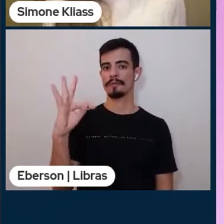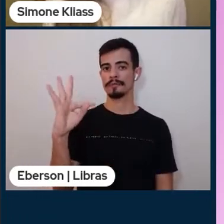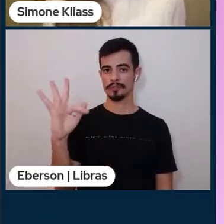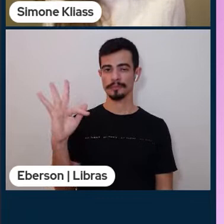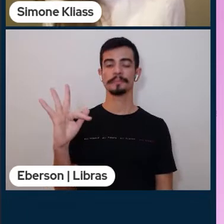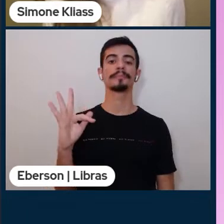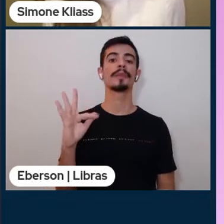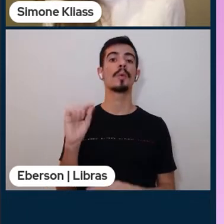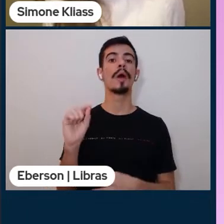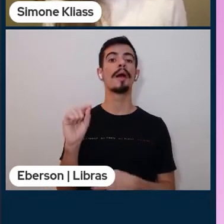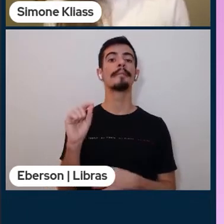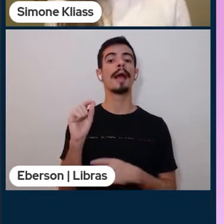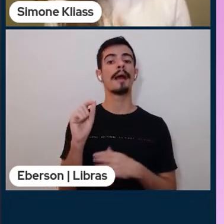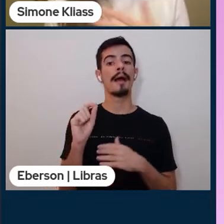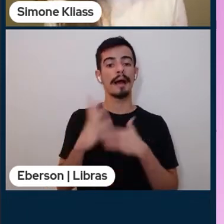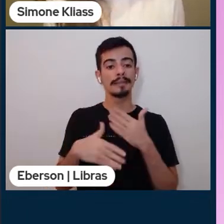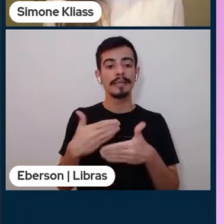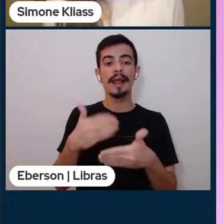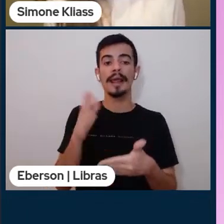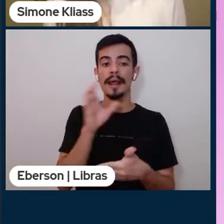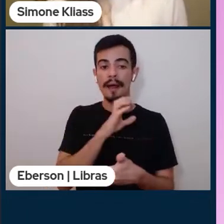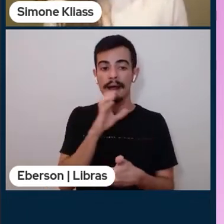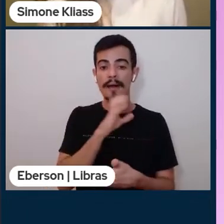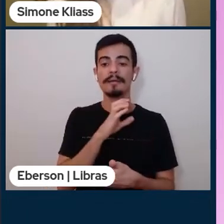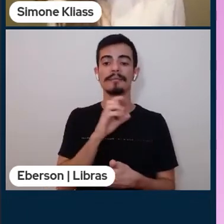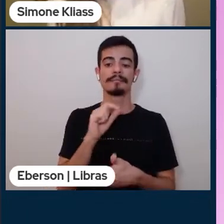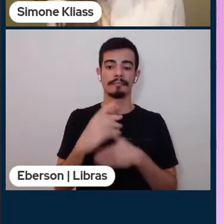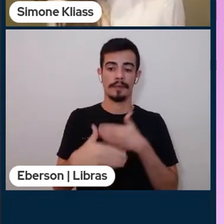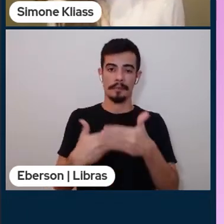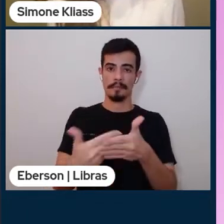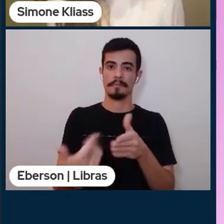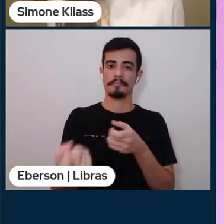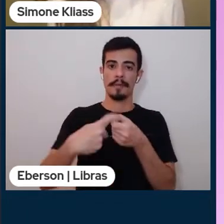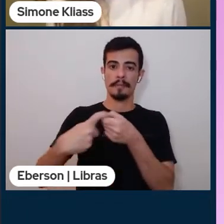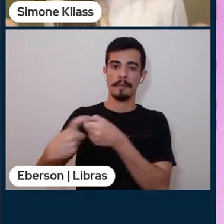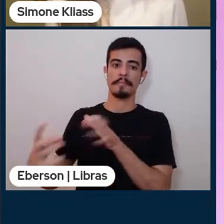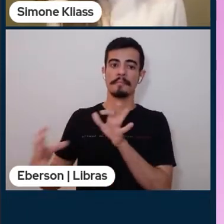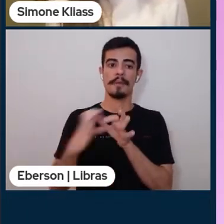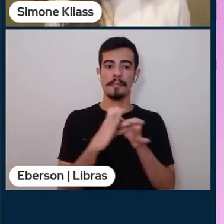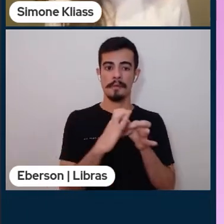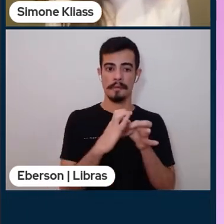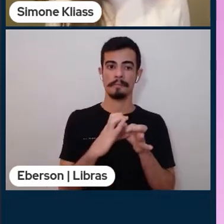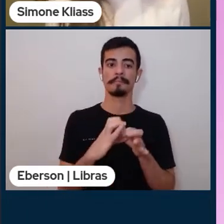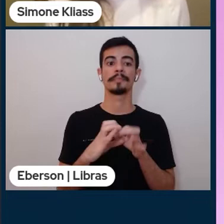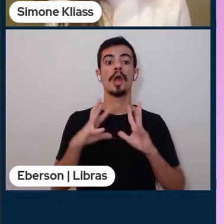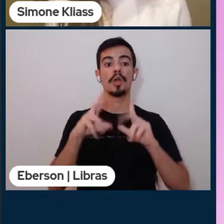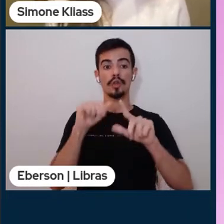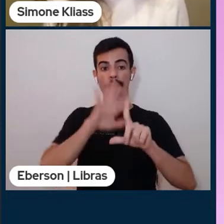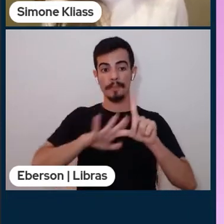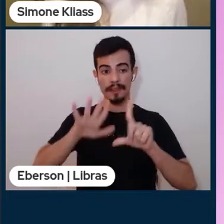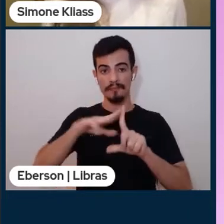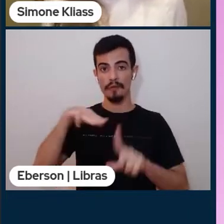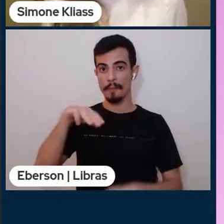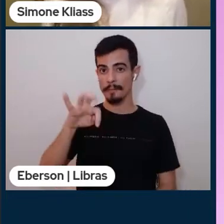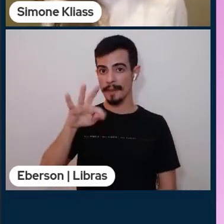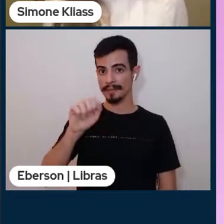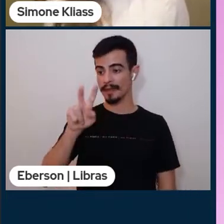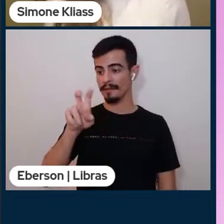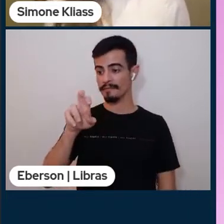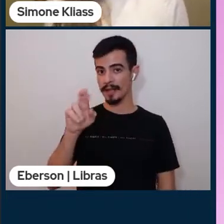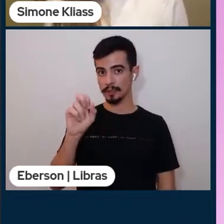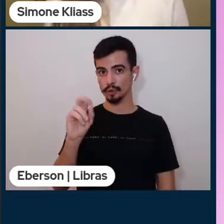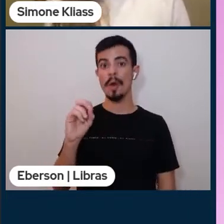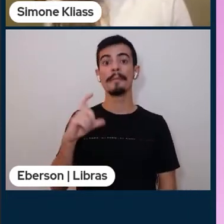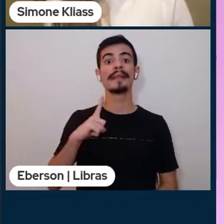e Vale destacar a pessoa que apesar da gente chamar todas as plataformas de meta versus existem diferenças entre elas como eu comentei